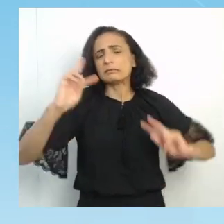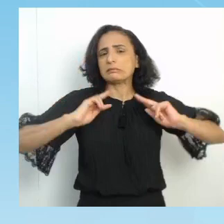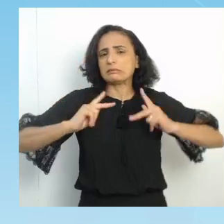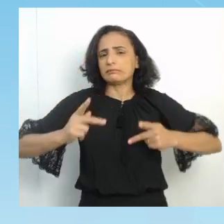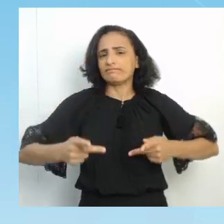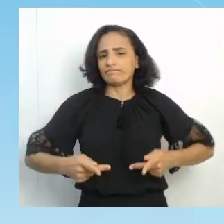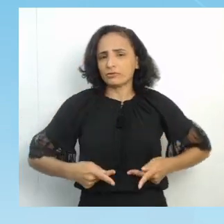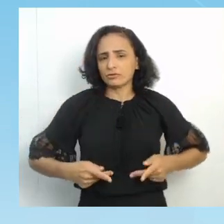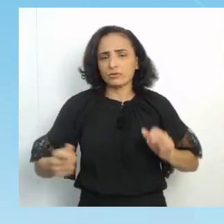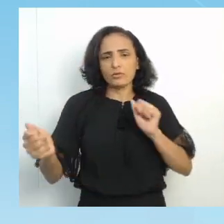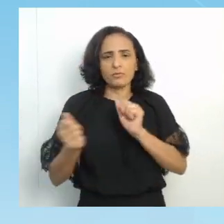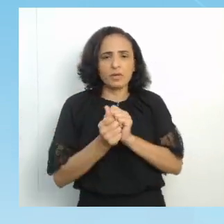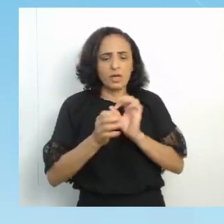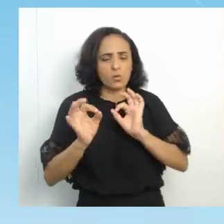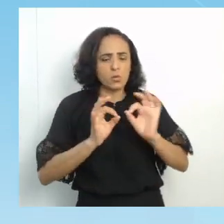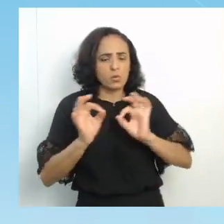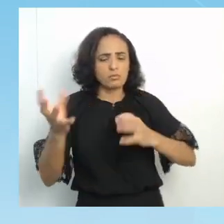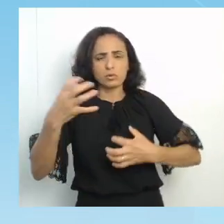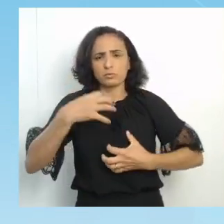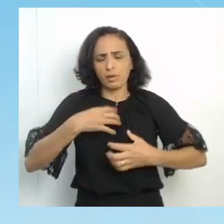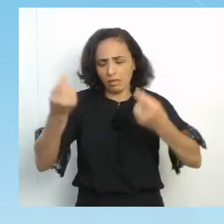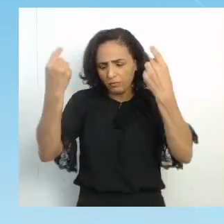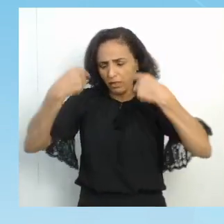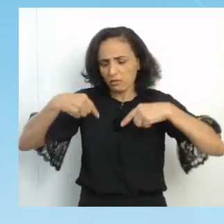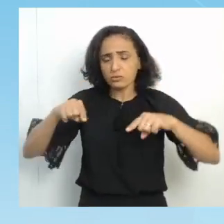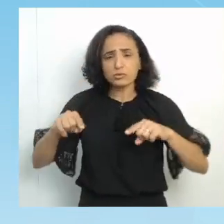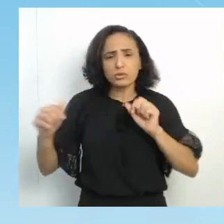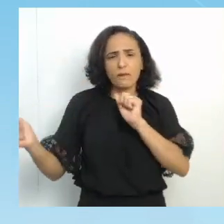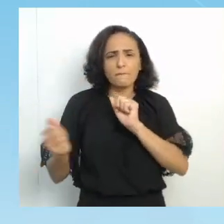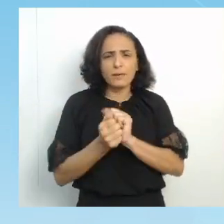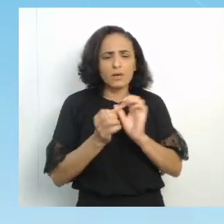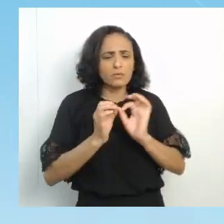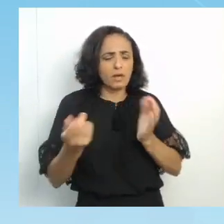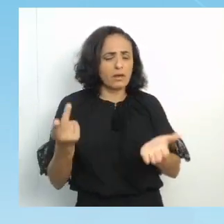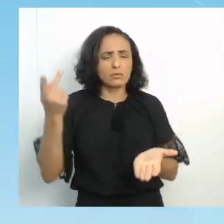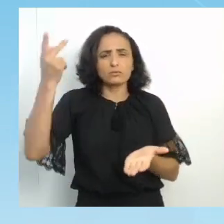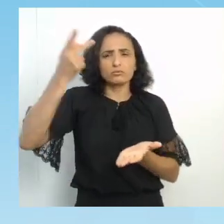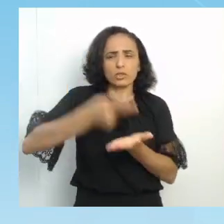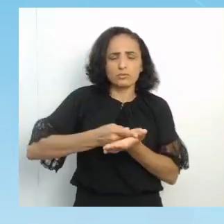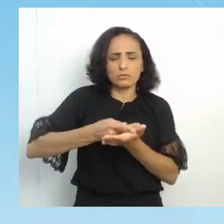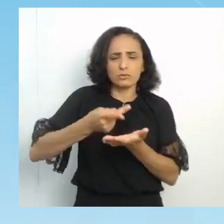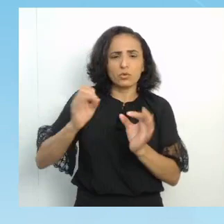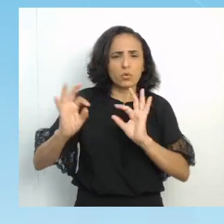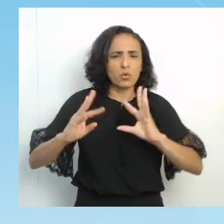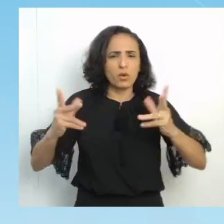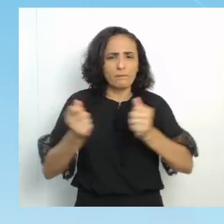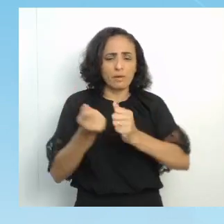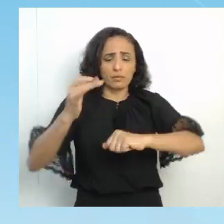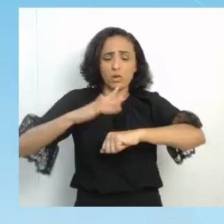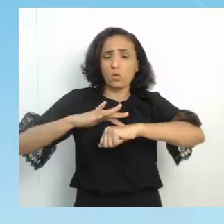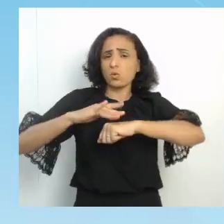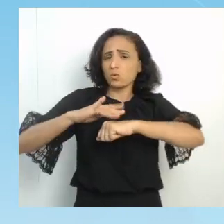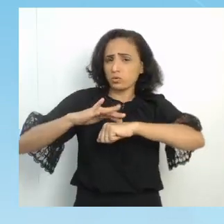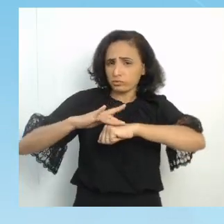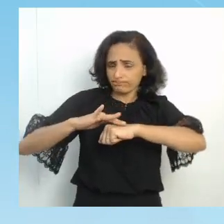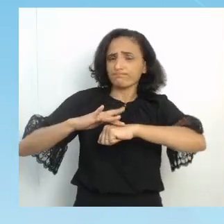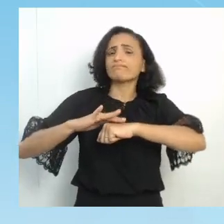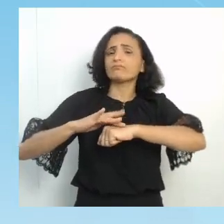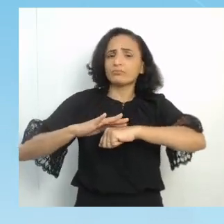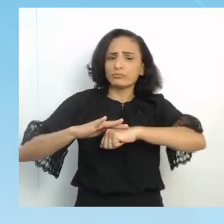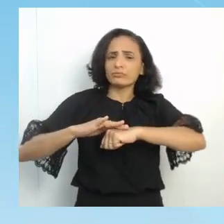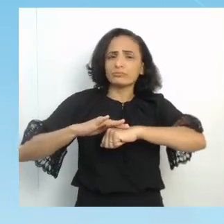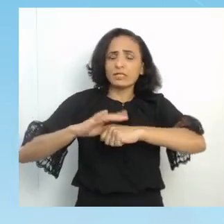para tratar sintomas ou sinais que são causados pelas doenças. Isso sem